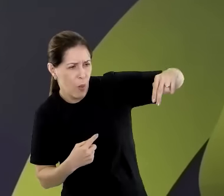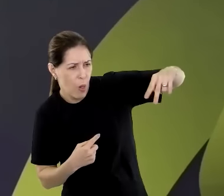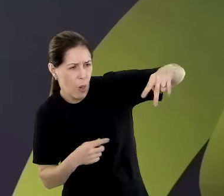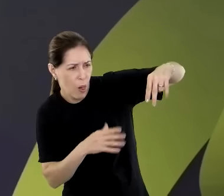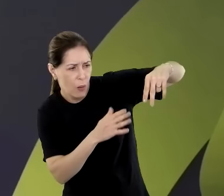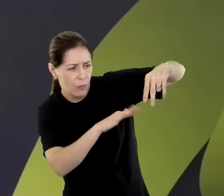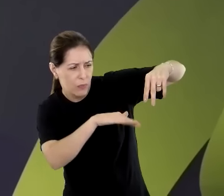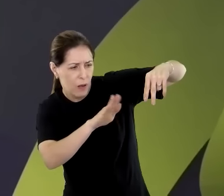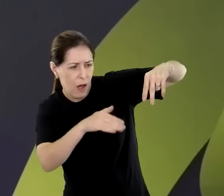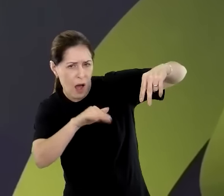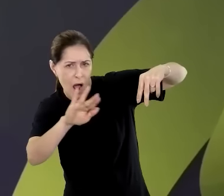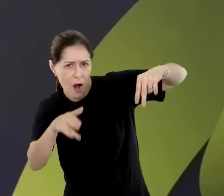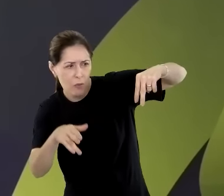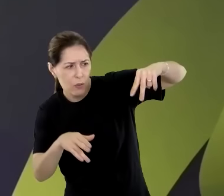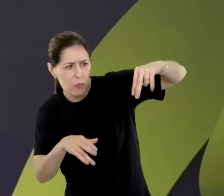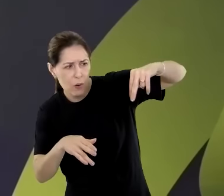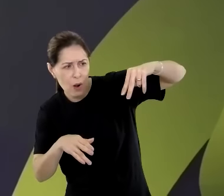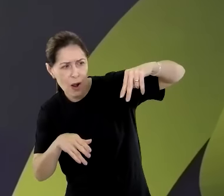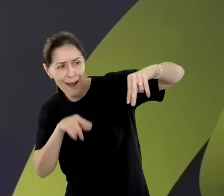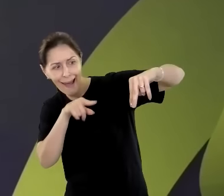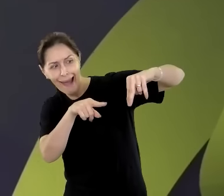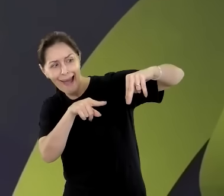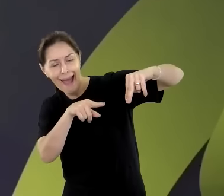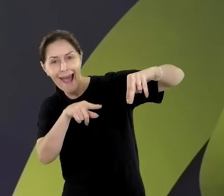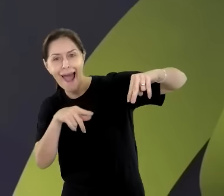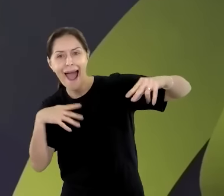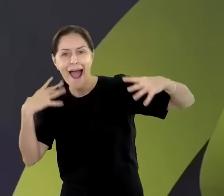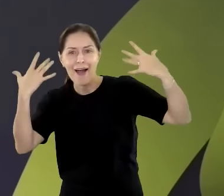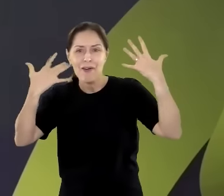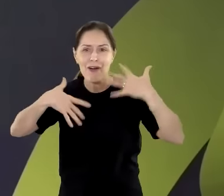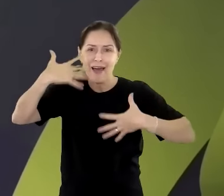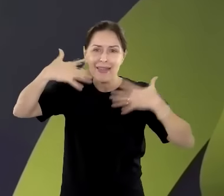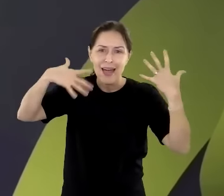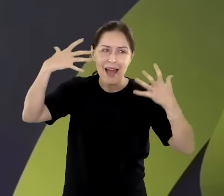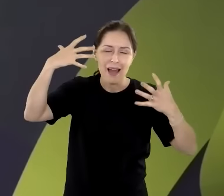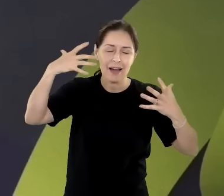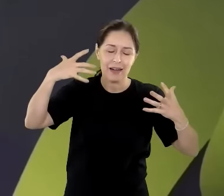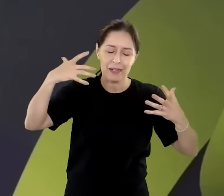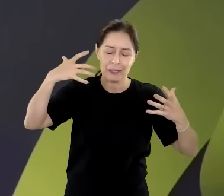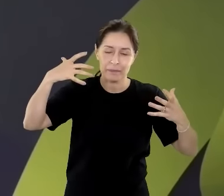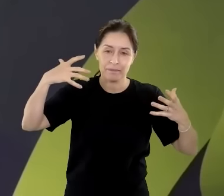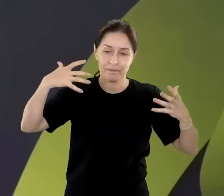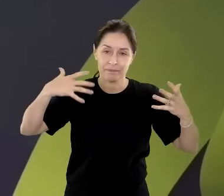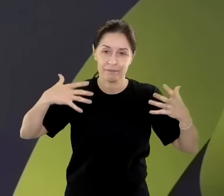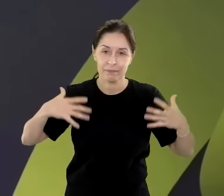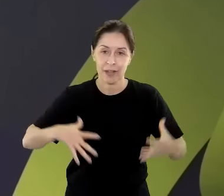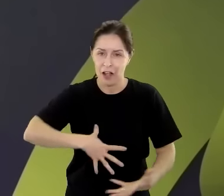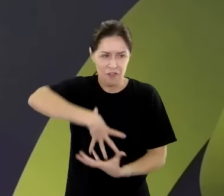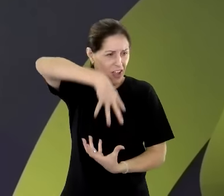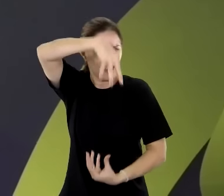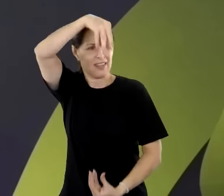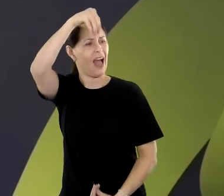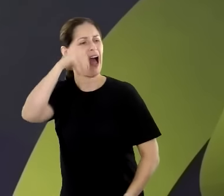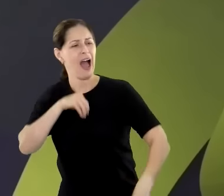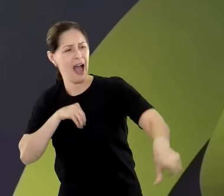solução. Mas viram como um problema. A ansiedade faz isso. Transforma a solução num